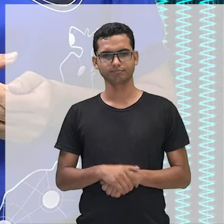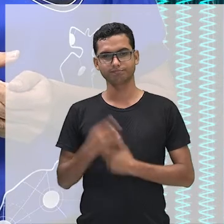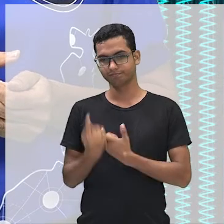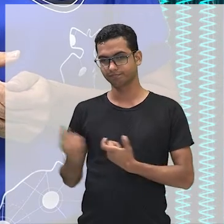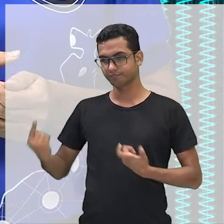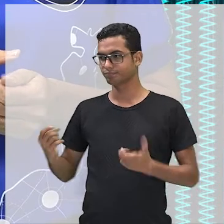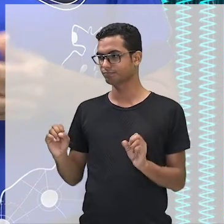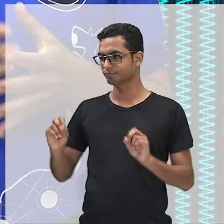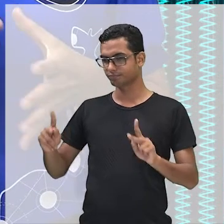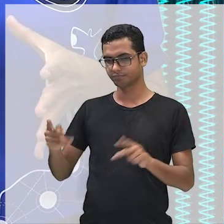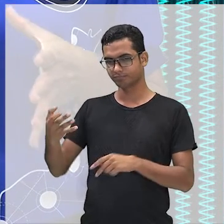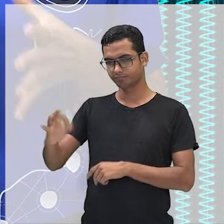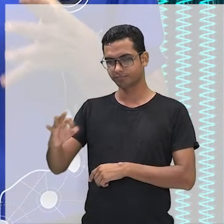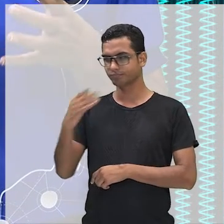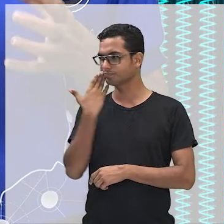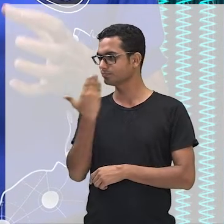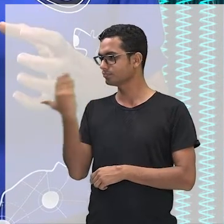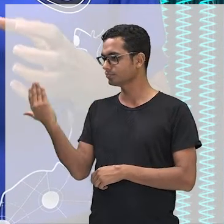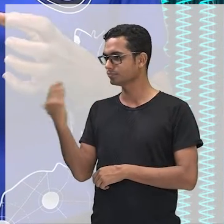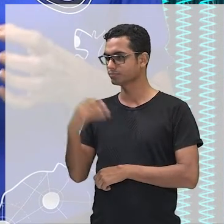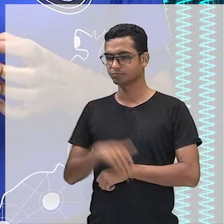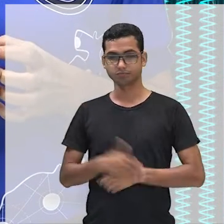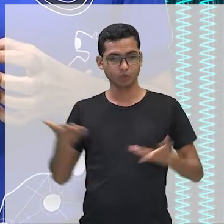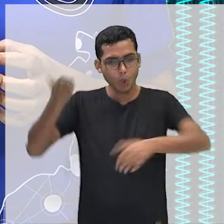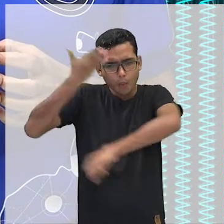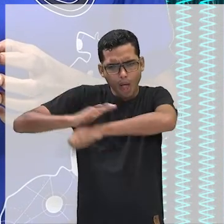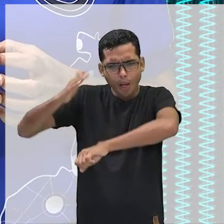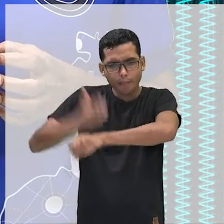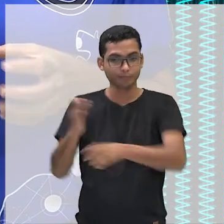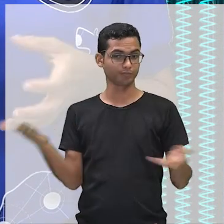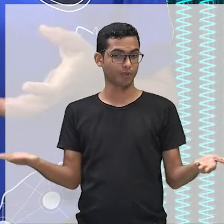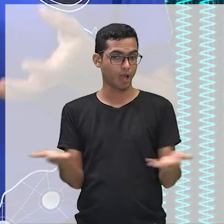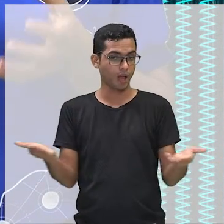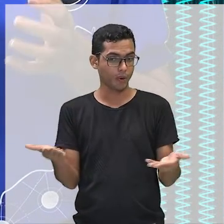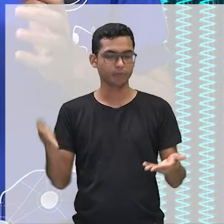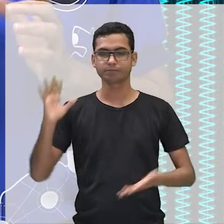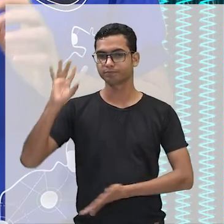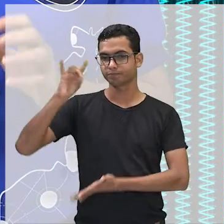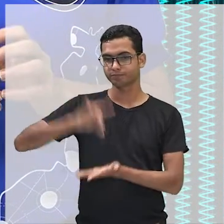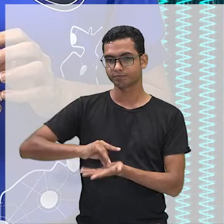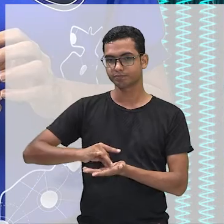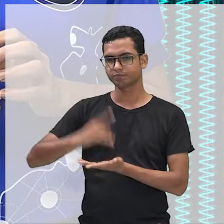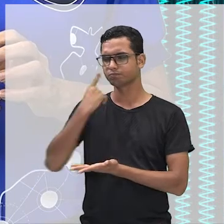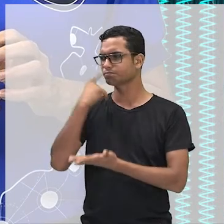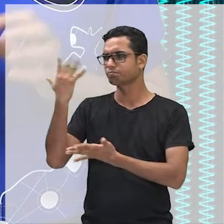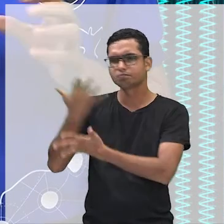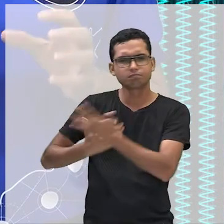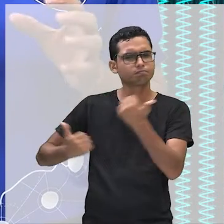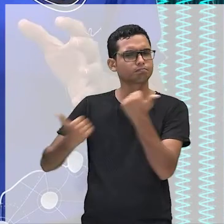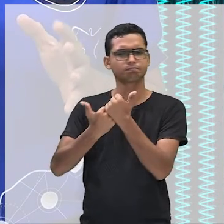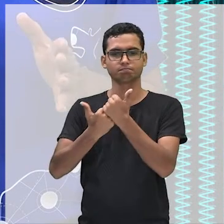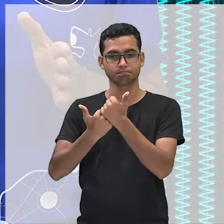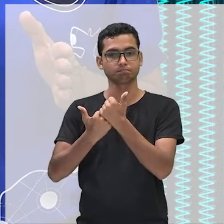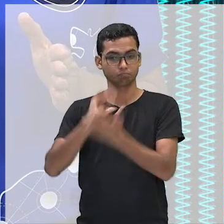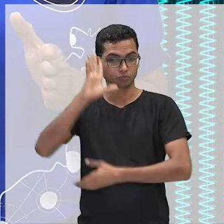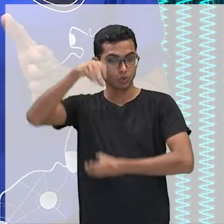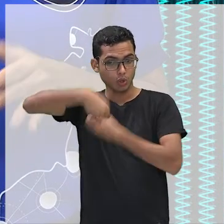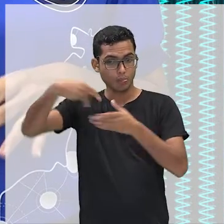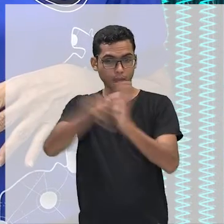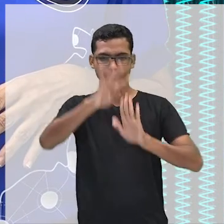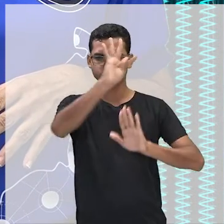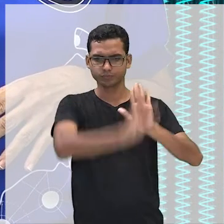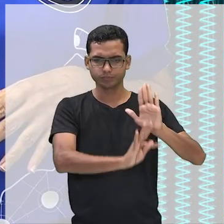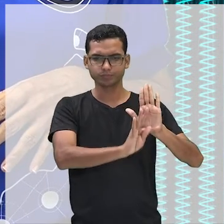right? Bem, então a gente vai exercitar um pouquinho mais, fazendo essa substituição dentro do